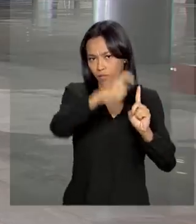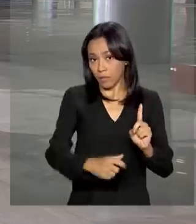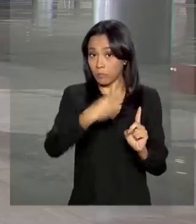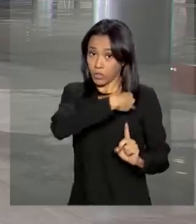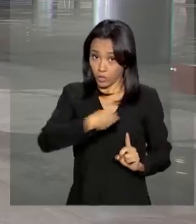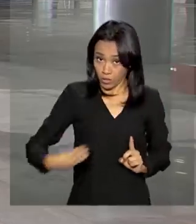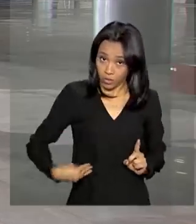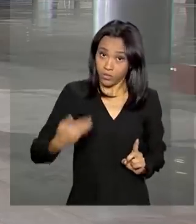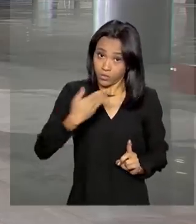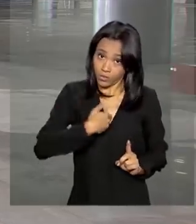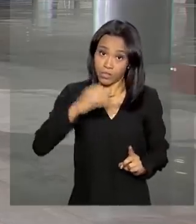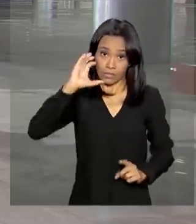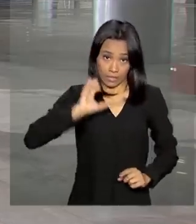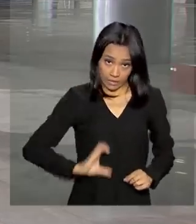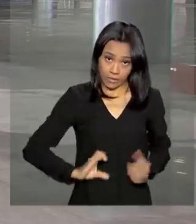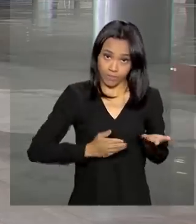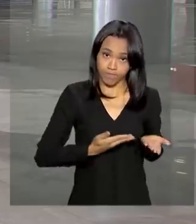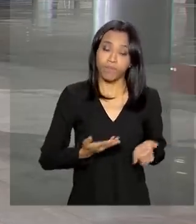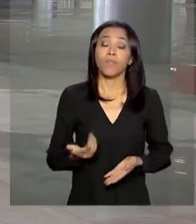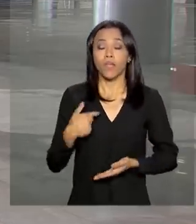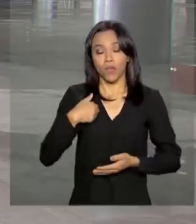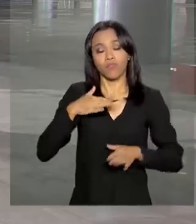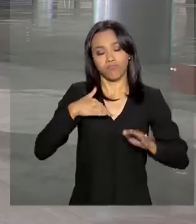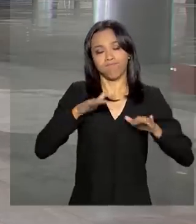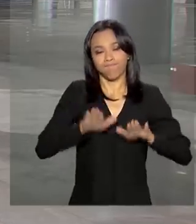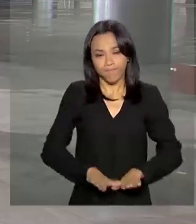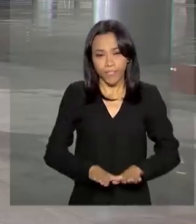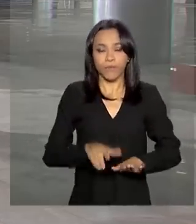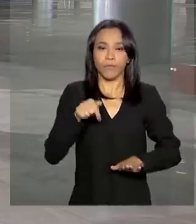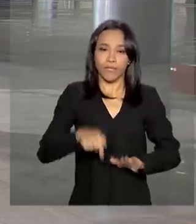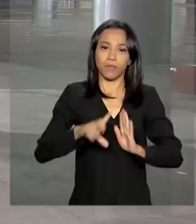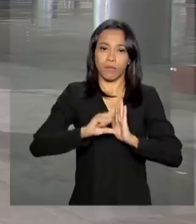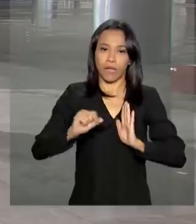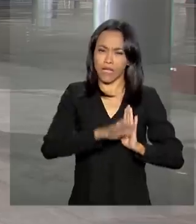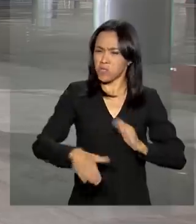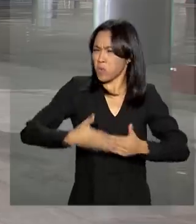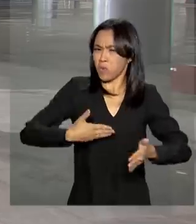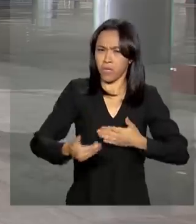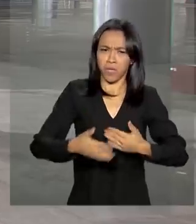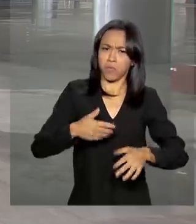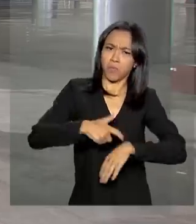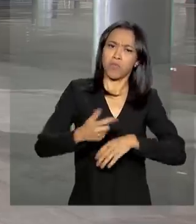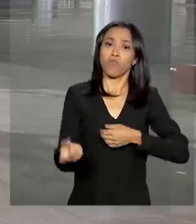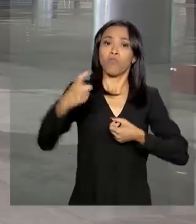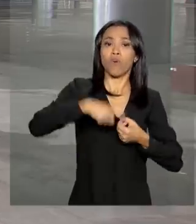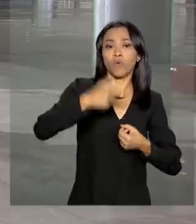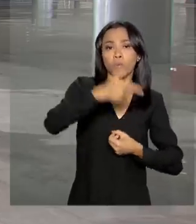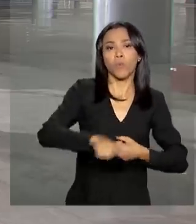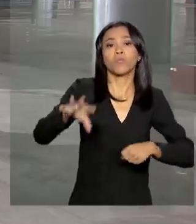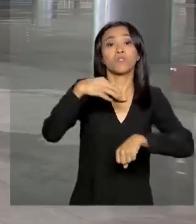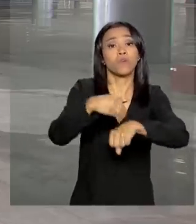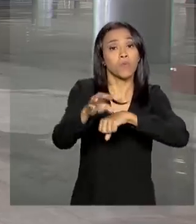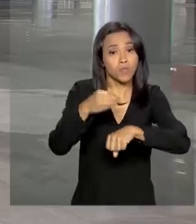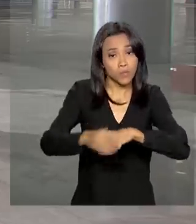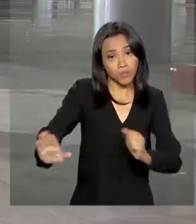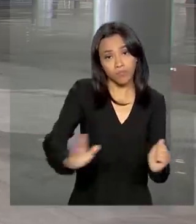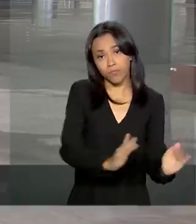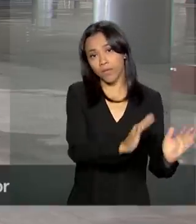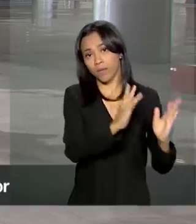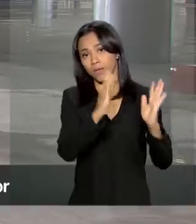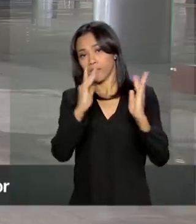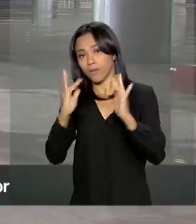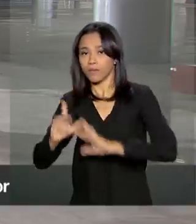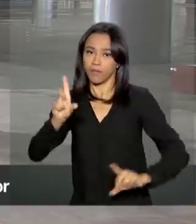da Cidadania. Eu continuo por aqui no Palácio do Planalto e volto a qualquer momento com outras informações ao longo da